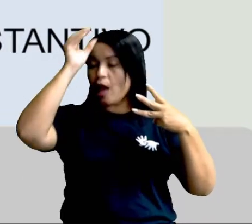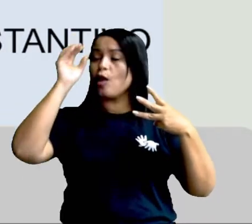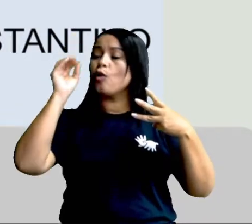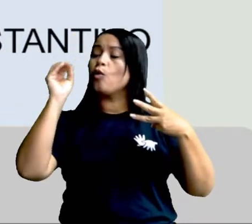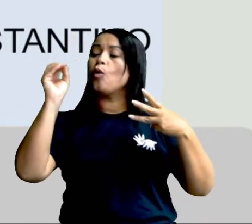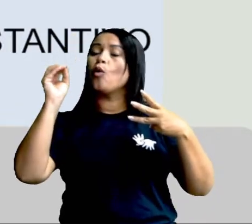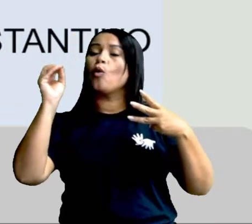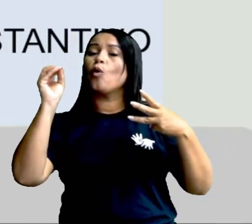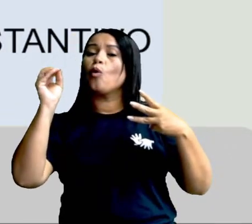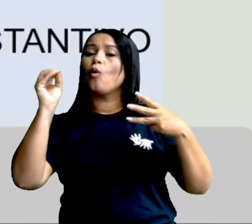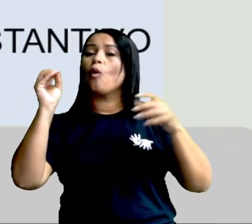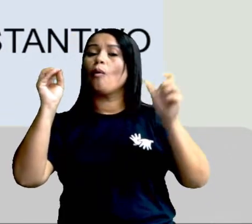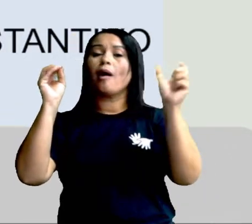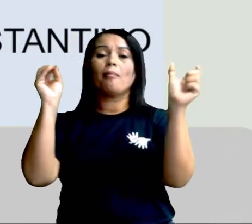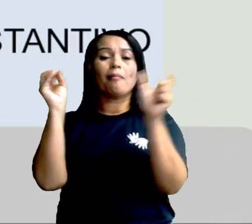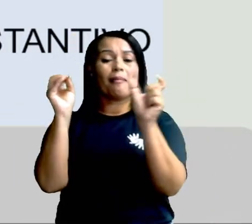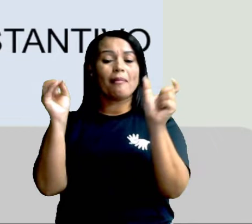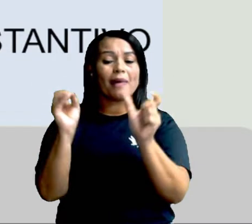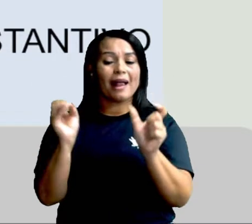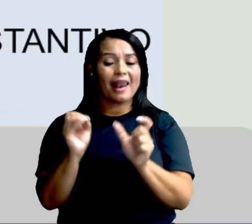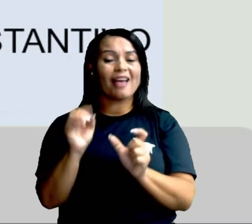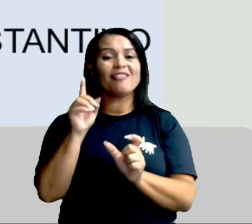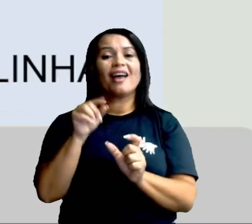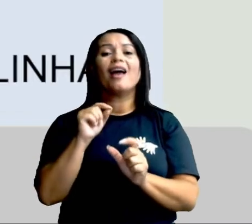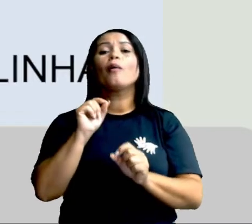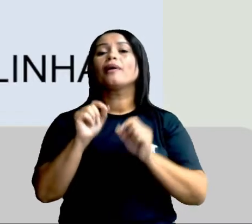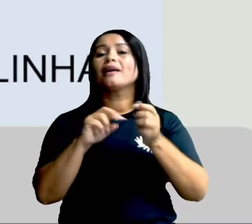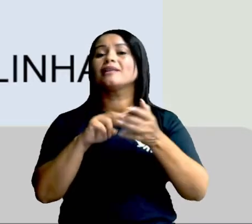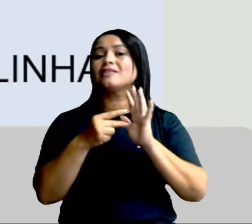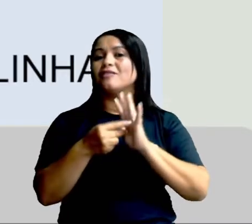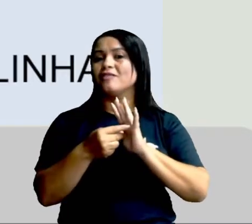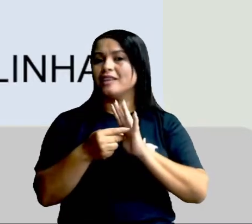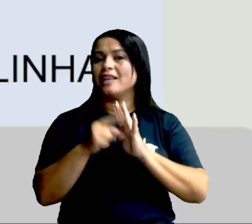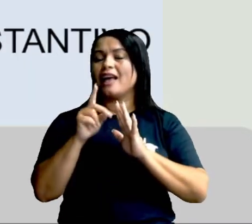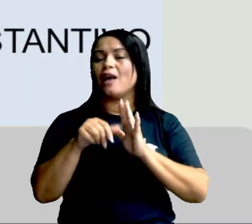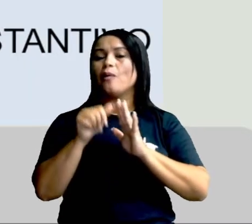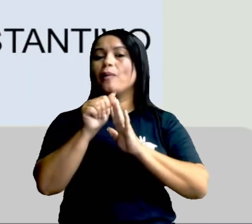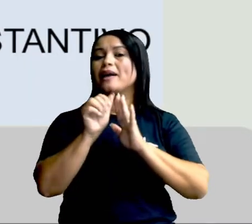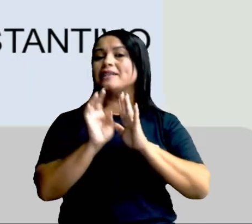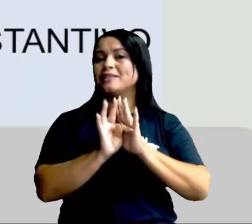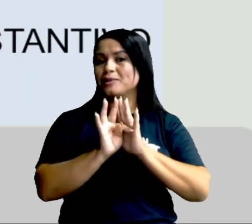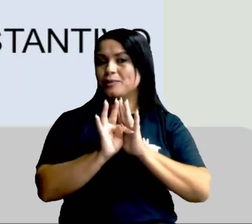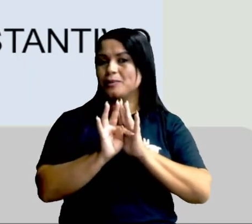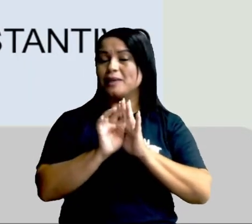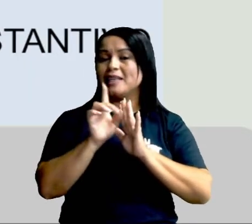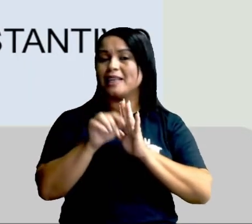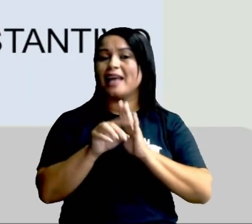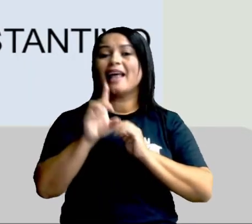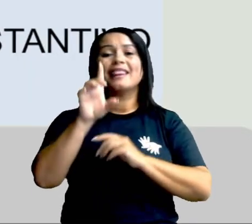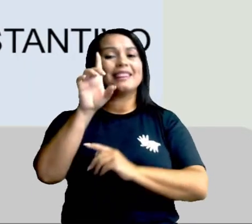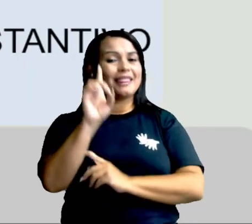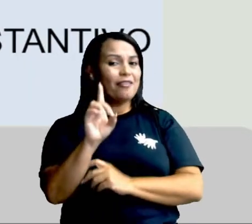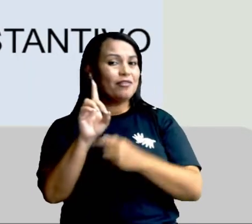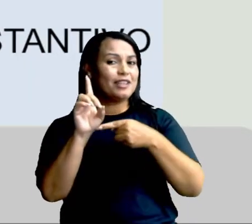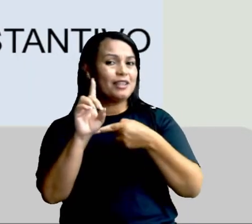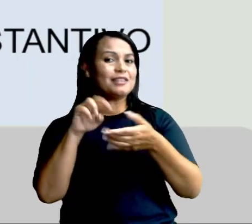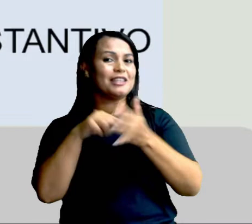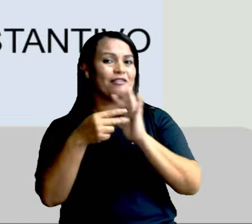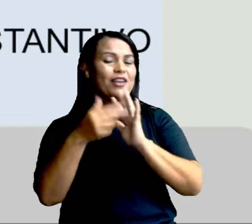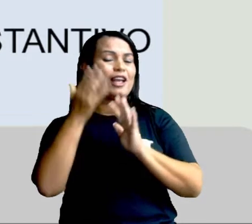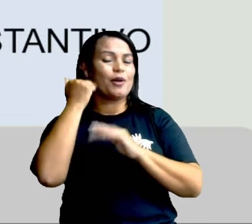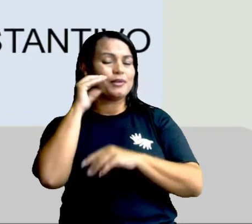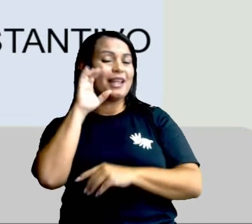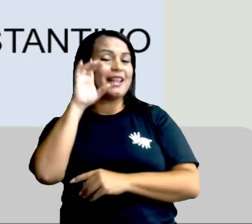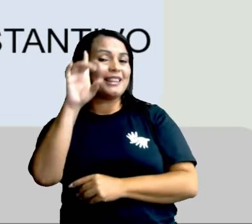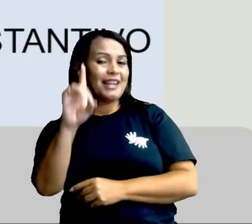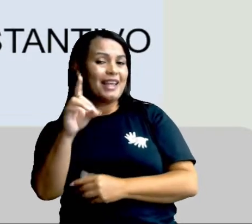está acompanhando, é o artigo, tá? E é um artigo definido, tá